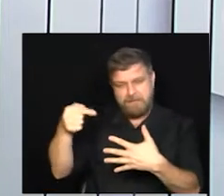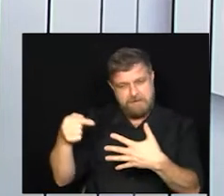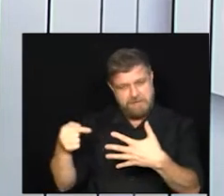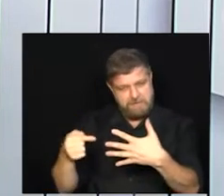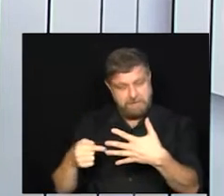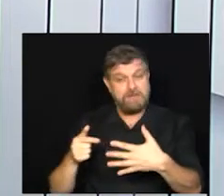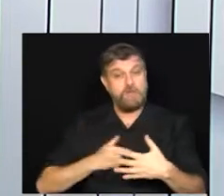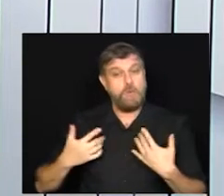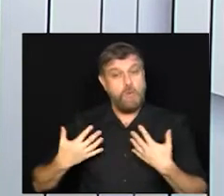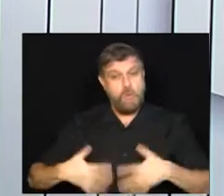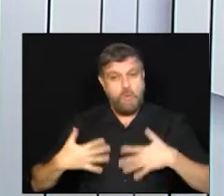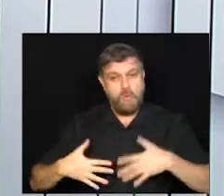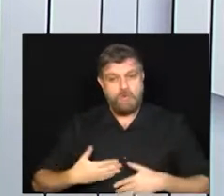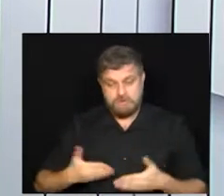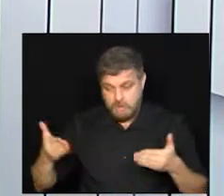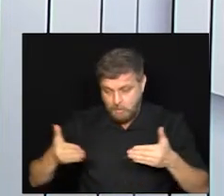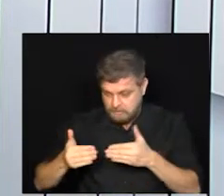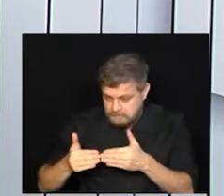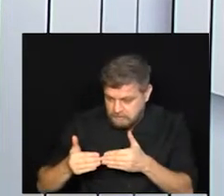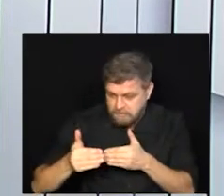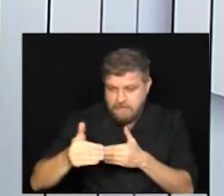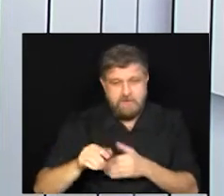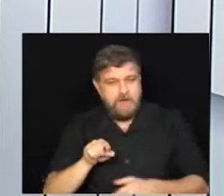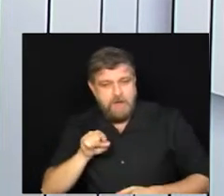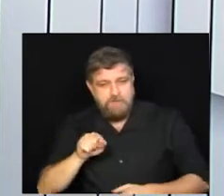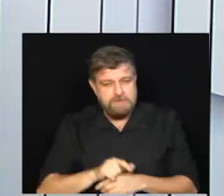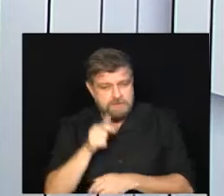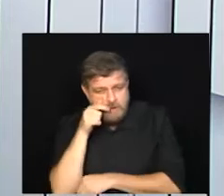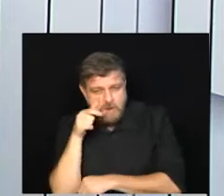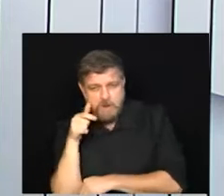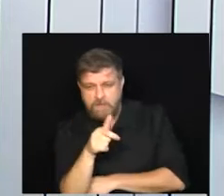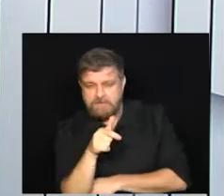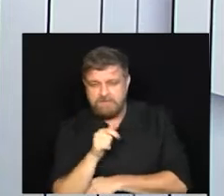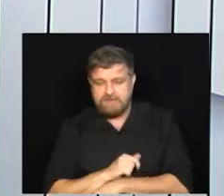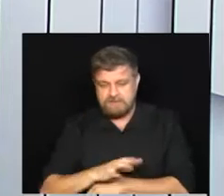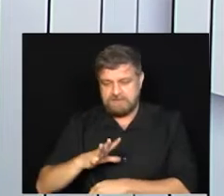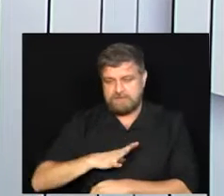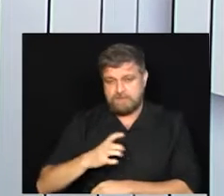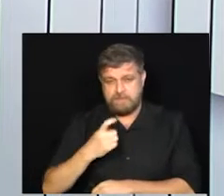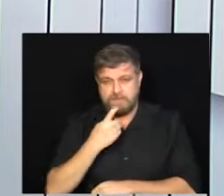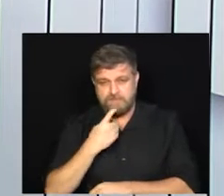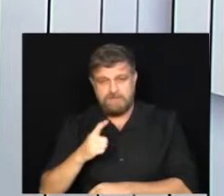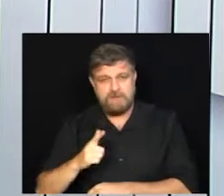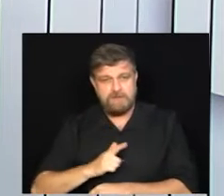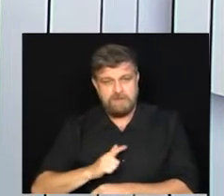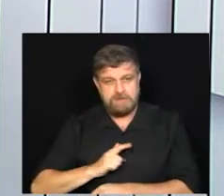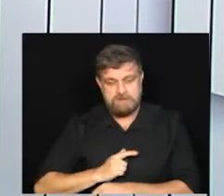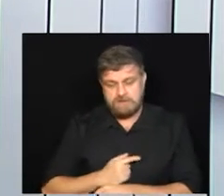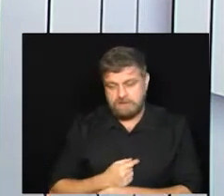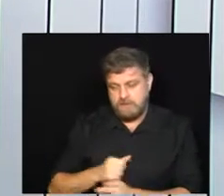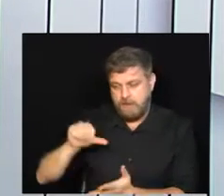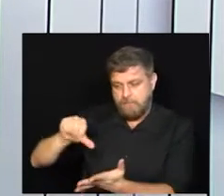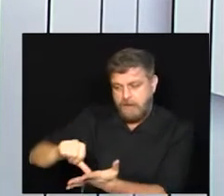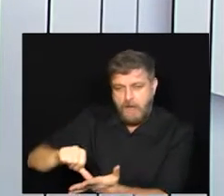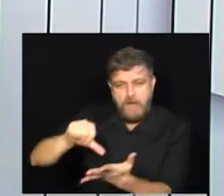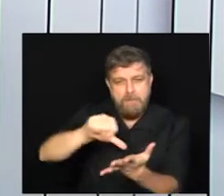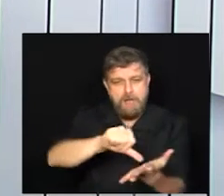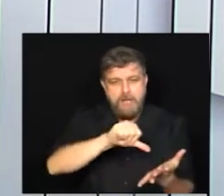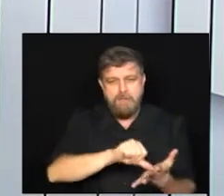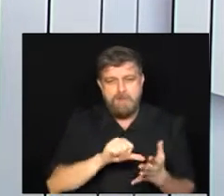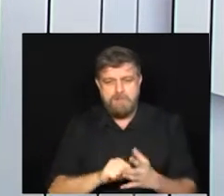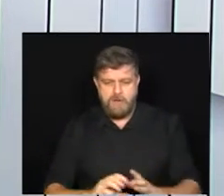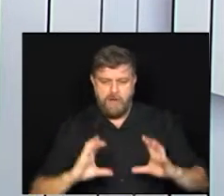olha só, a partir de hoje, se você observar pela cidade, nós teremos em alguns pontos umas